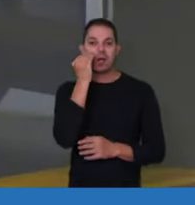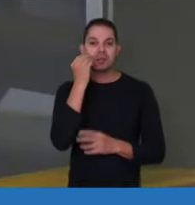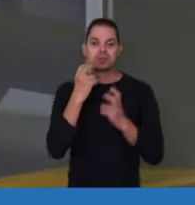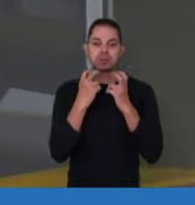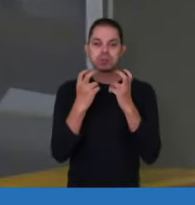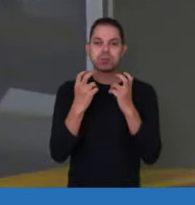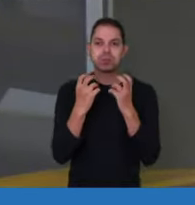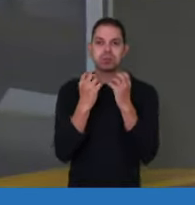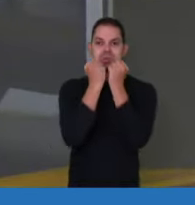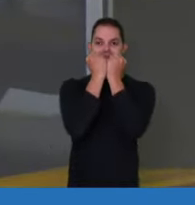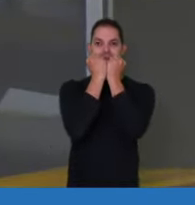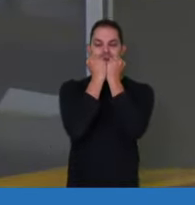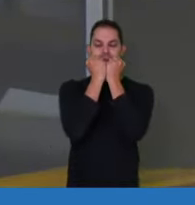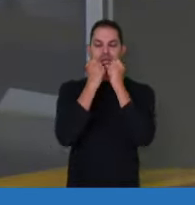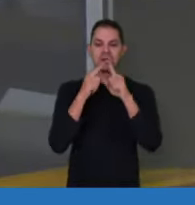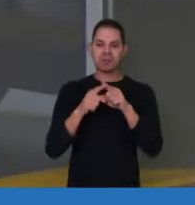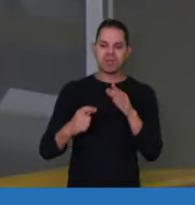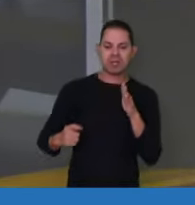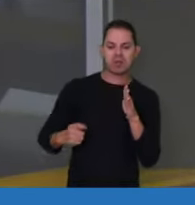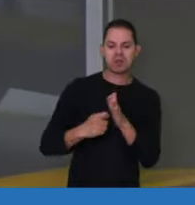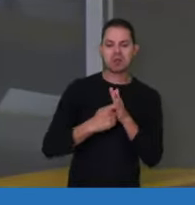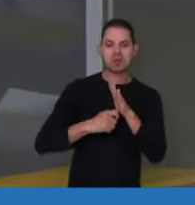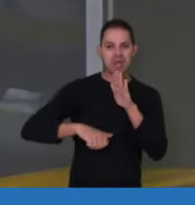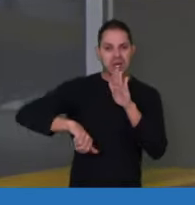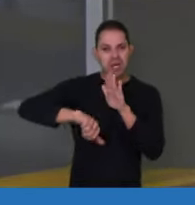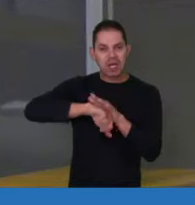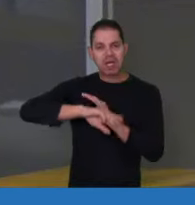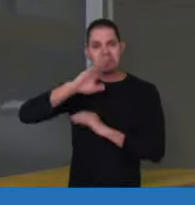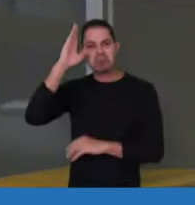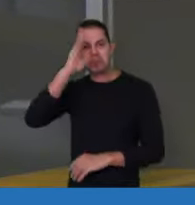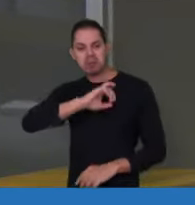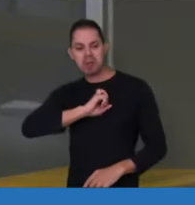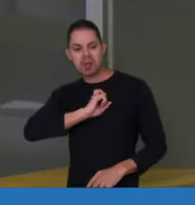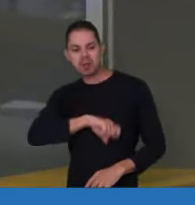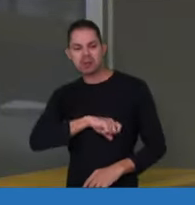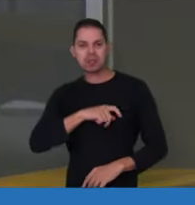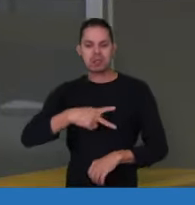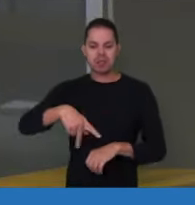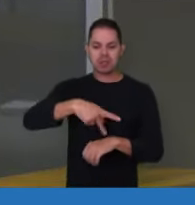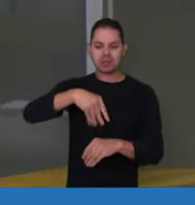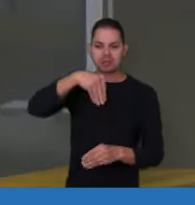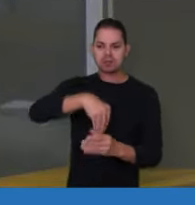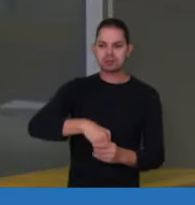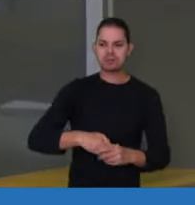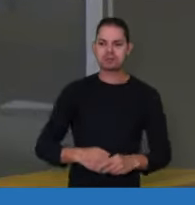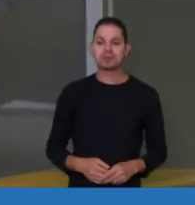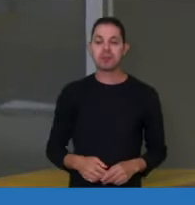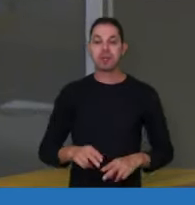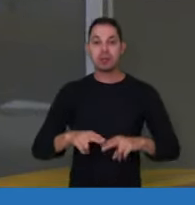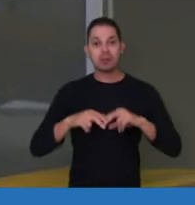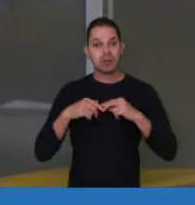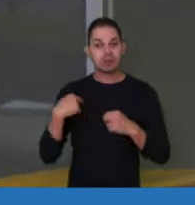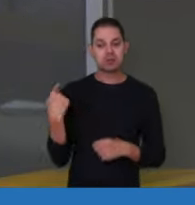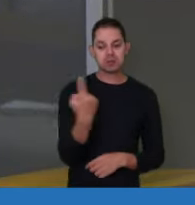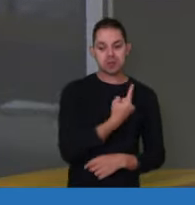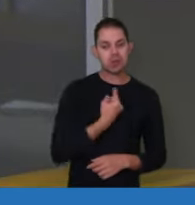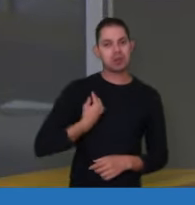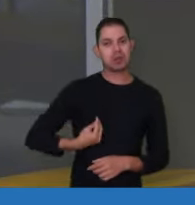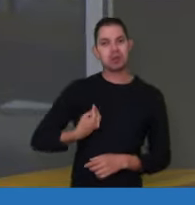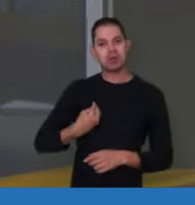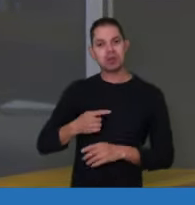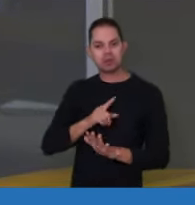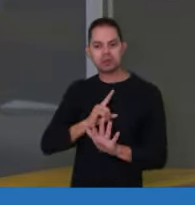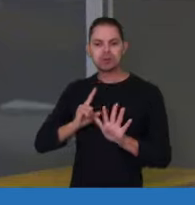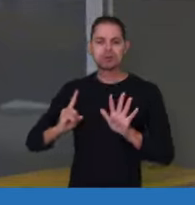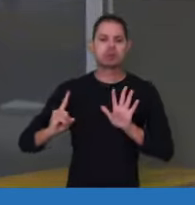vozes, de denunciar o crime, a barbaridade que é cometida nesse país. Por isso, a nossa presença